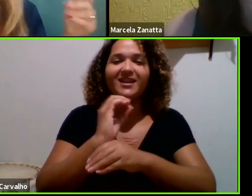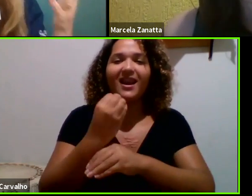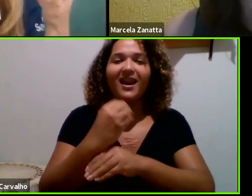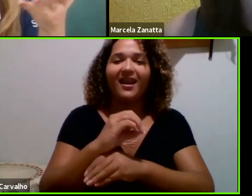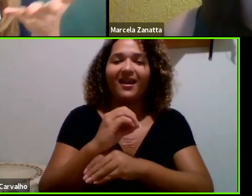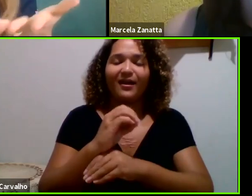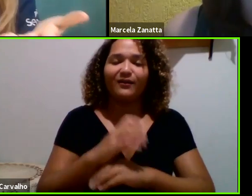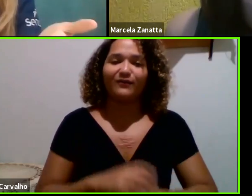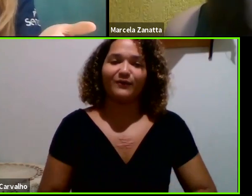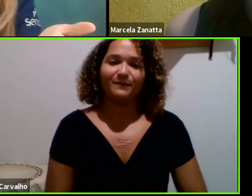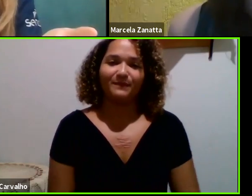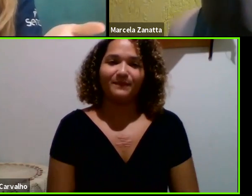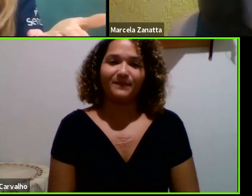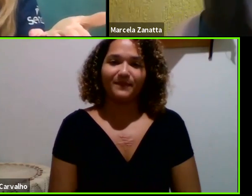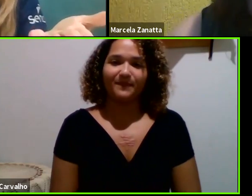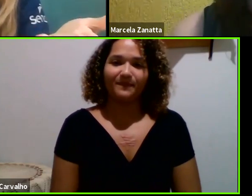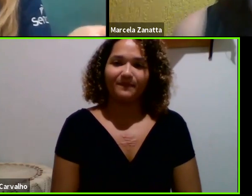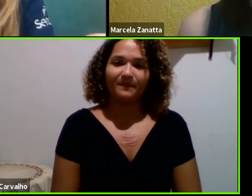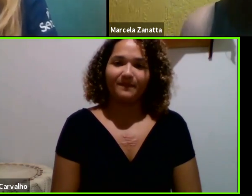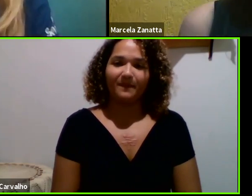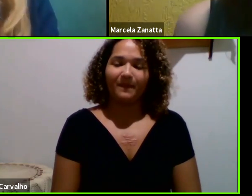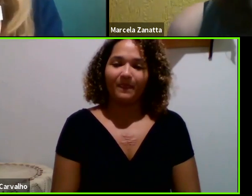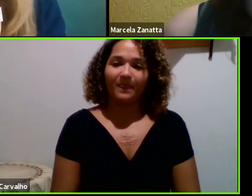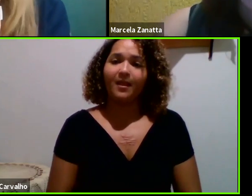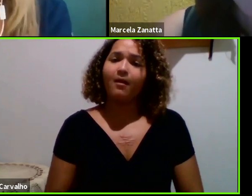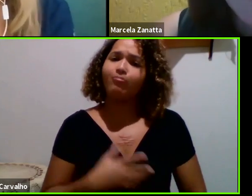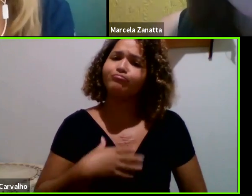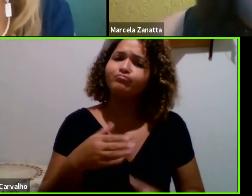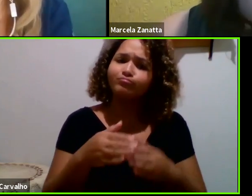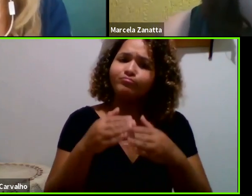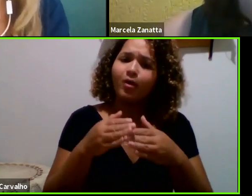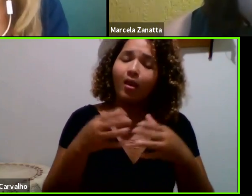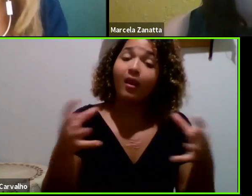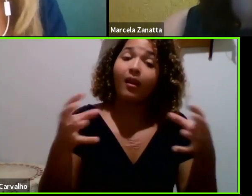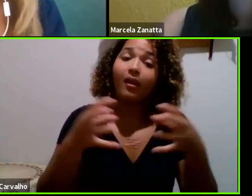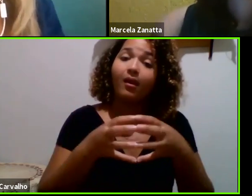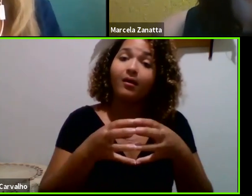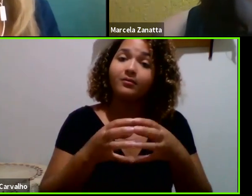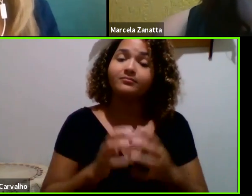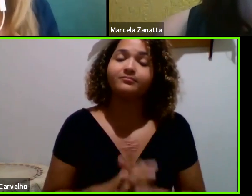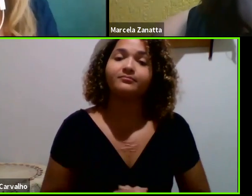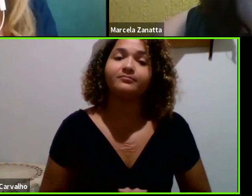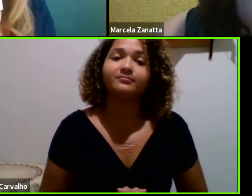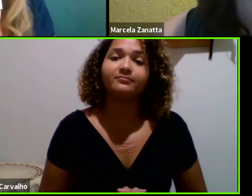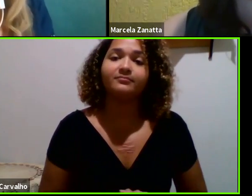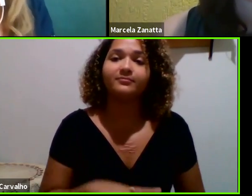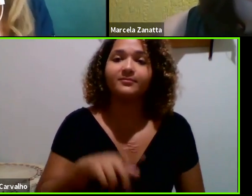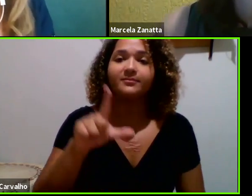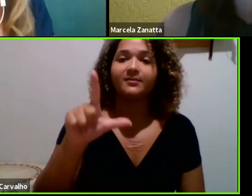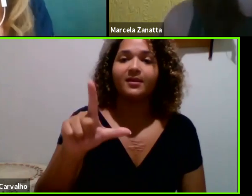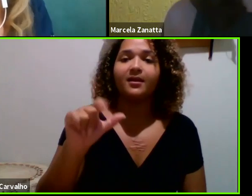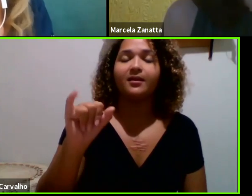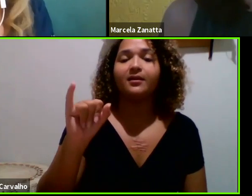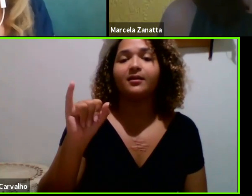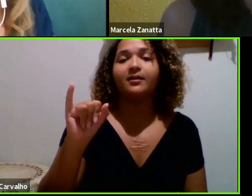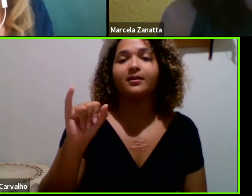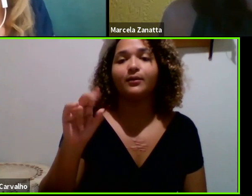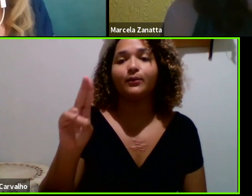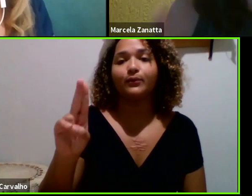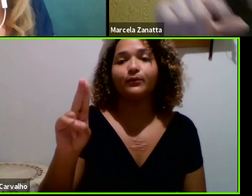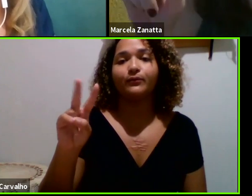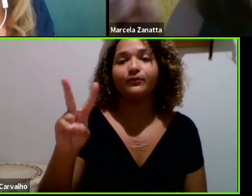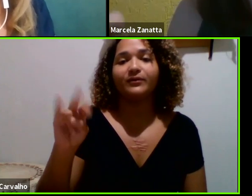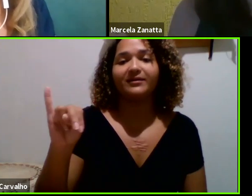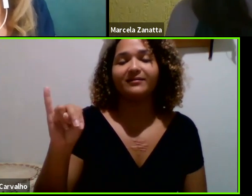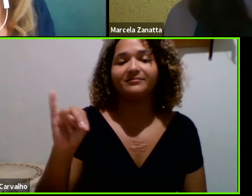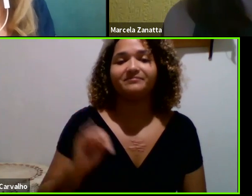clínica, né? Você tem uma equipe. Como chama a sua equipe mesmo de parto? Luvi. L-U-V-I. Eu pedi, a Luvi. Mari